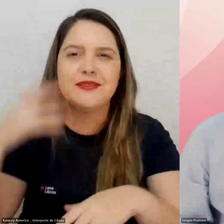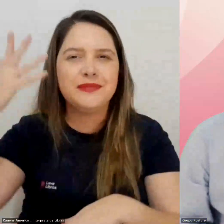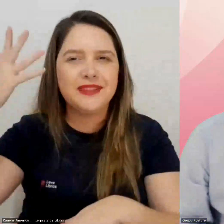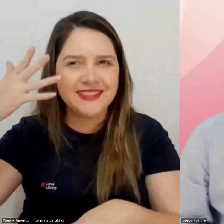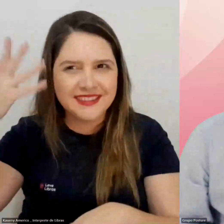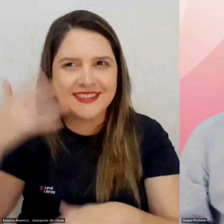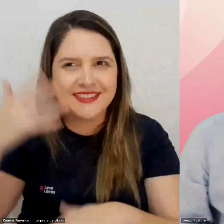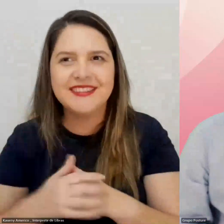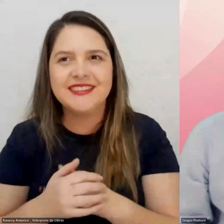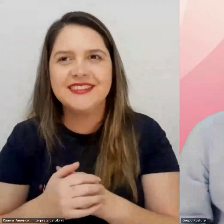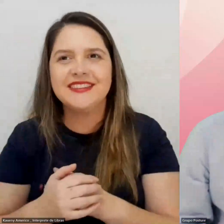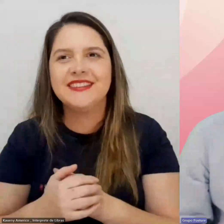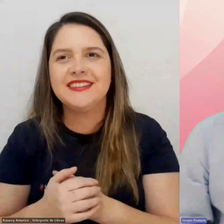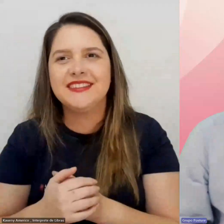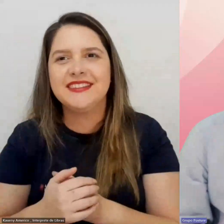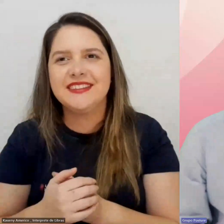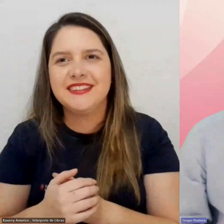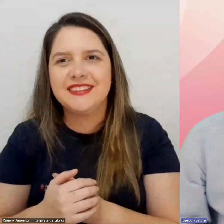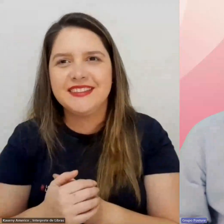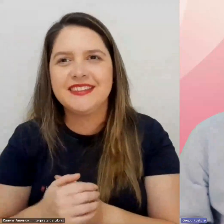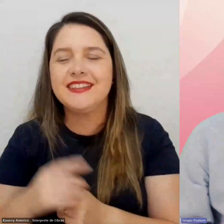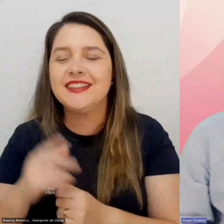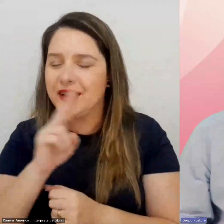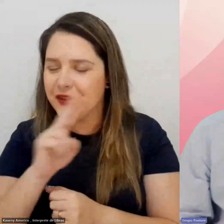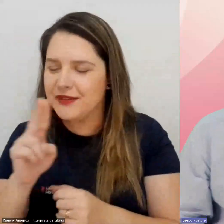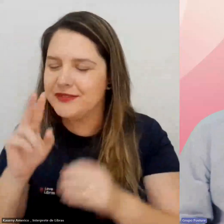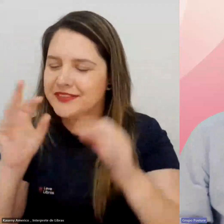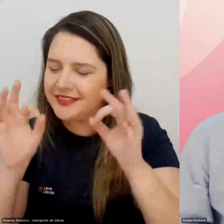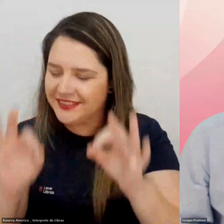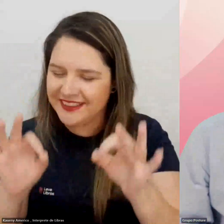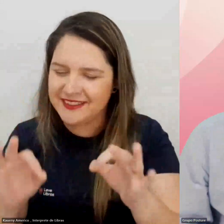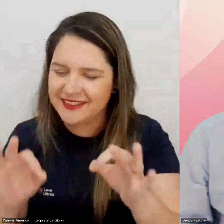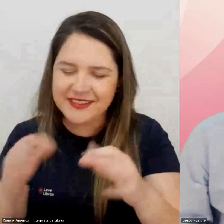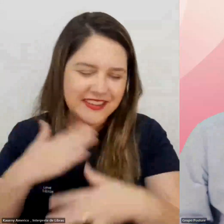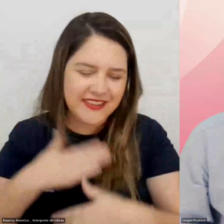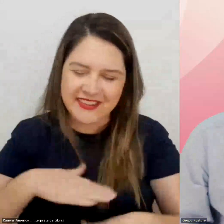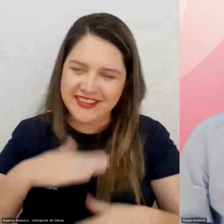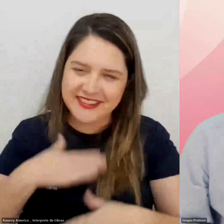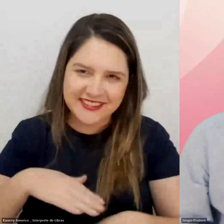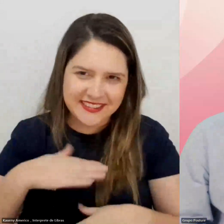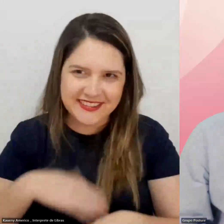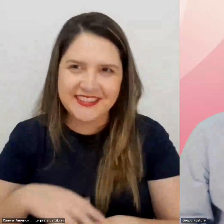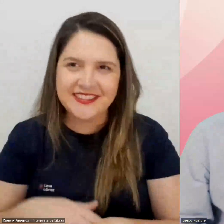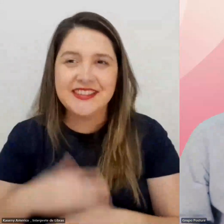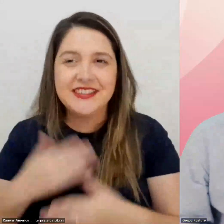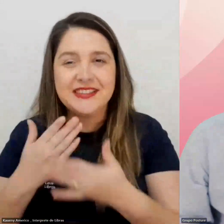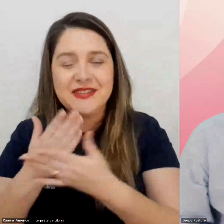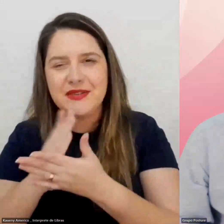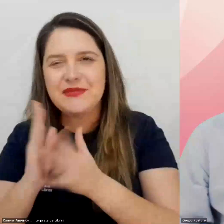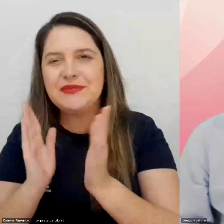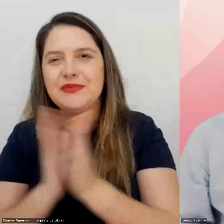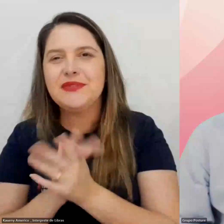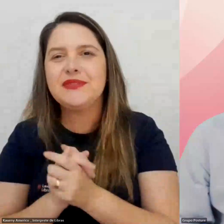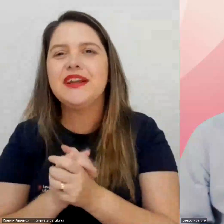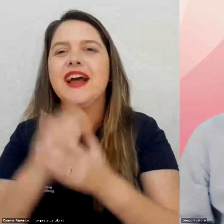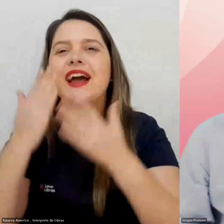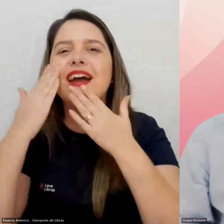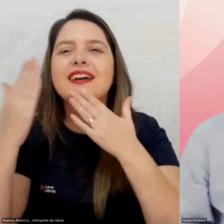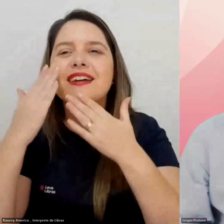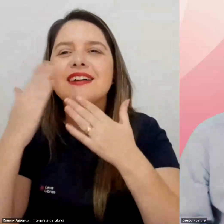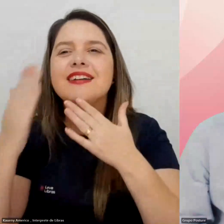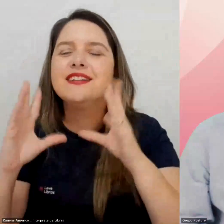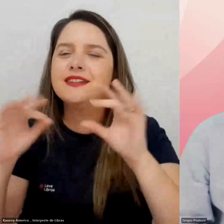Não, para pronunciar certo, que às vezes você Sim, pronuncia mas errado, tranquilo. as pessoas sentem um desconforto, né? Agradecer aí, foi uma excelente